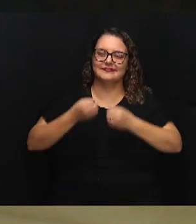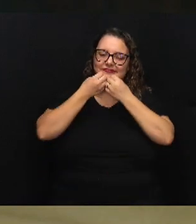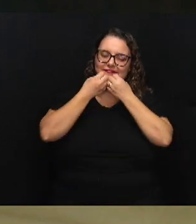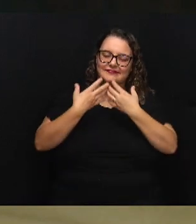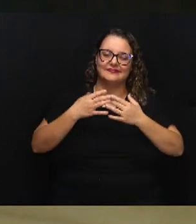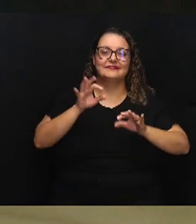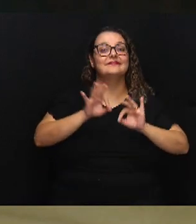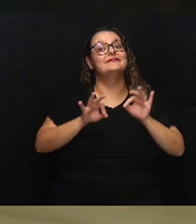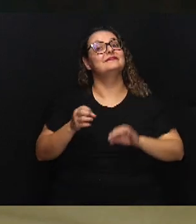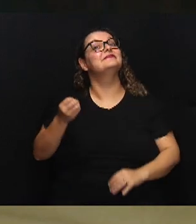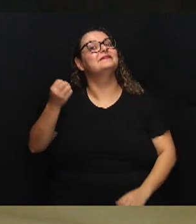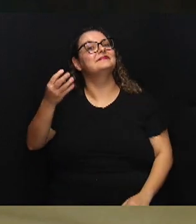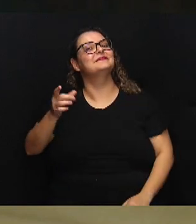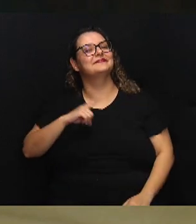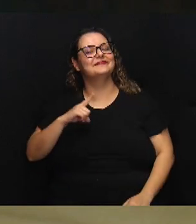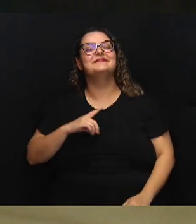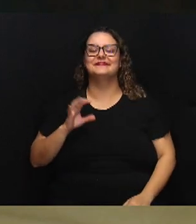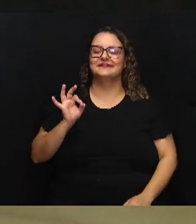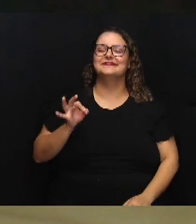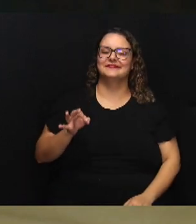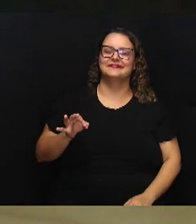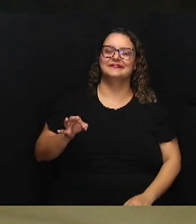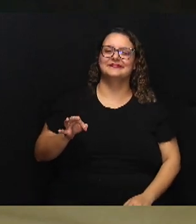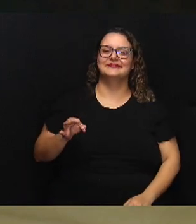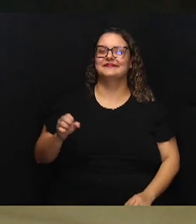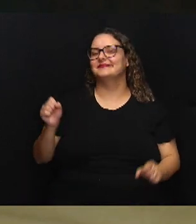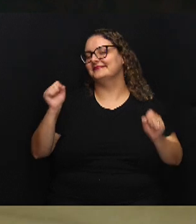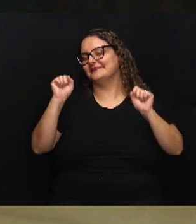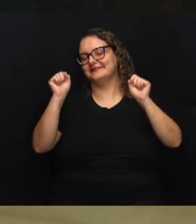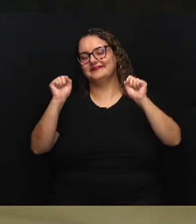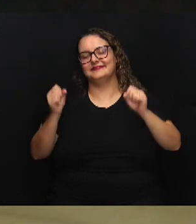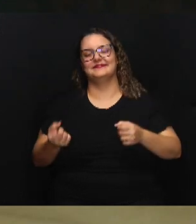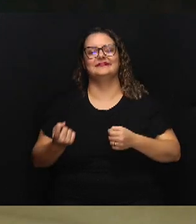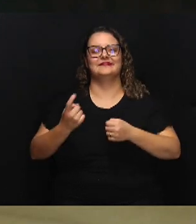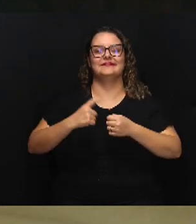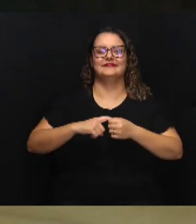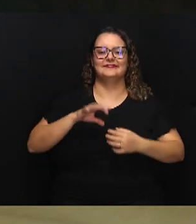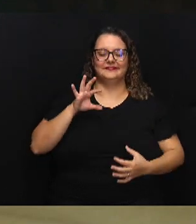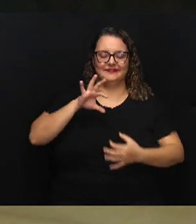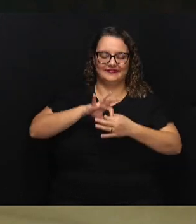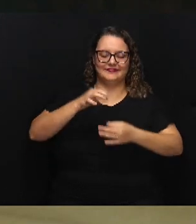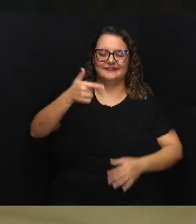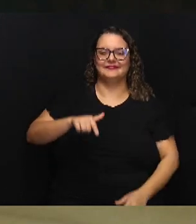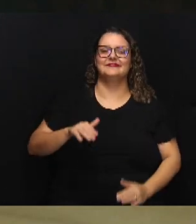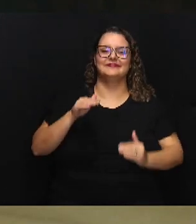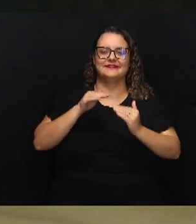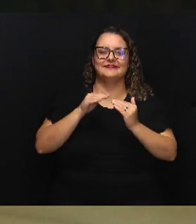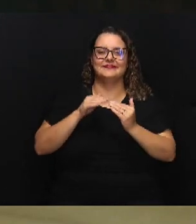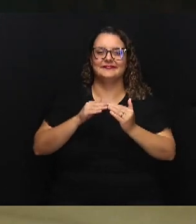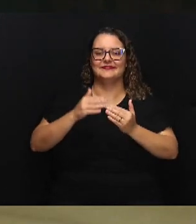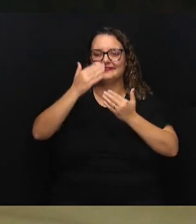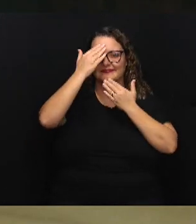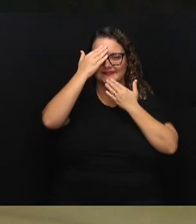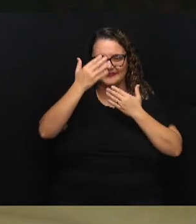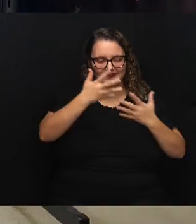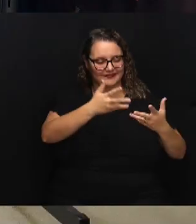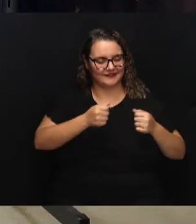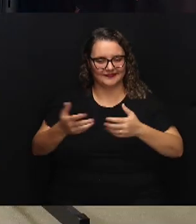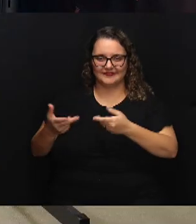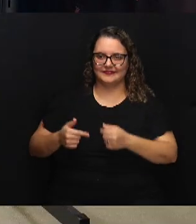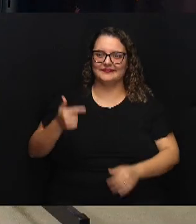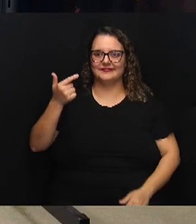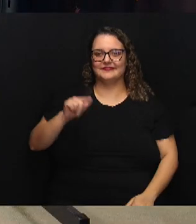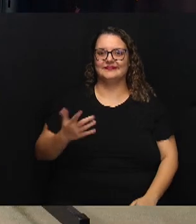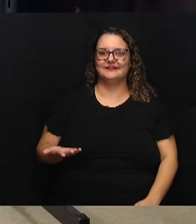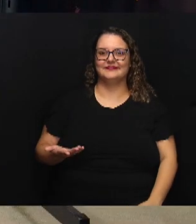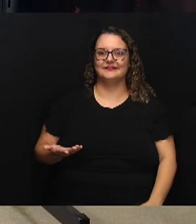planeje sua viagem, tenho certeza que você vai voltar reconectado. Combinado? Valeu os nossos entrevistados mais uma